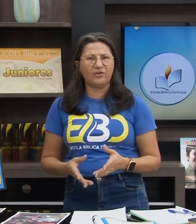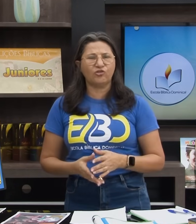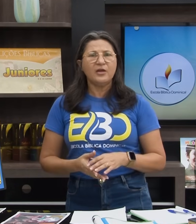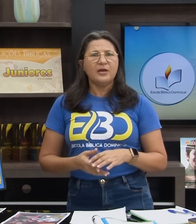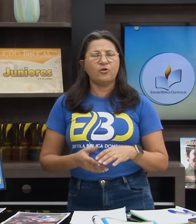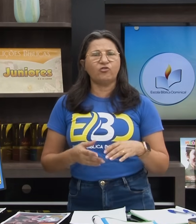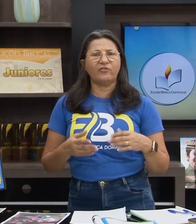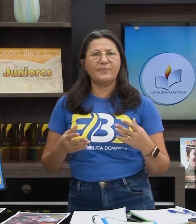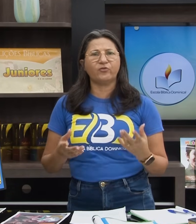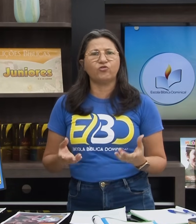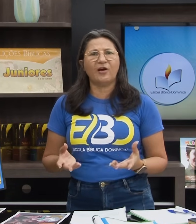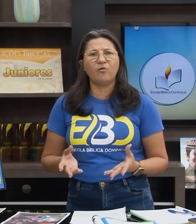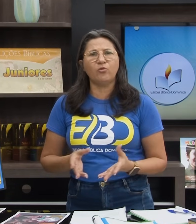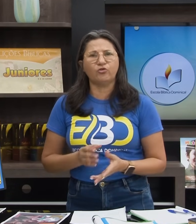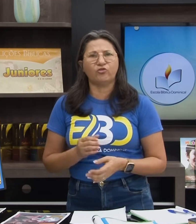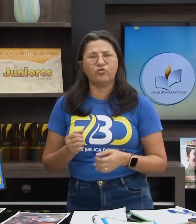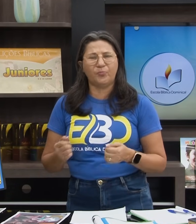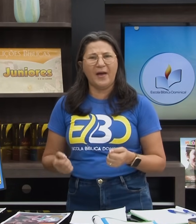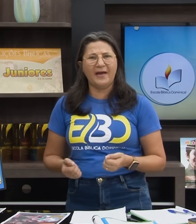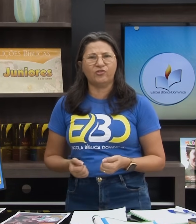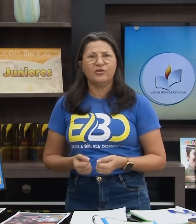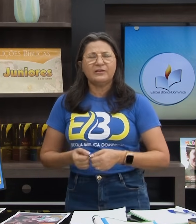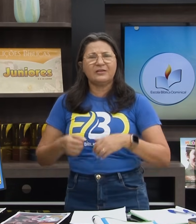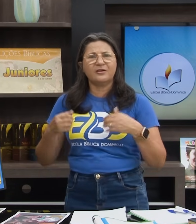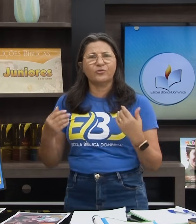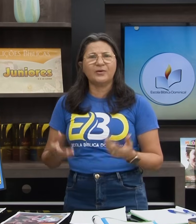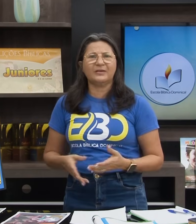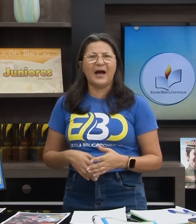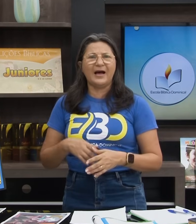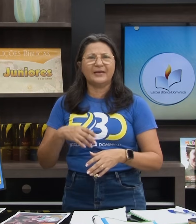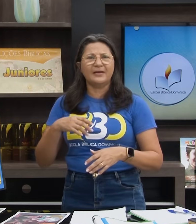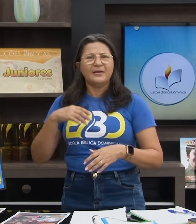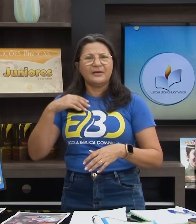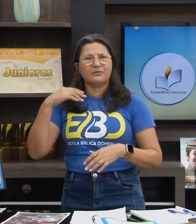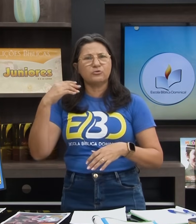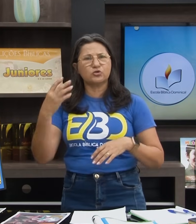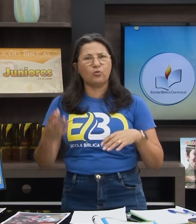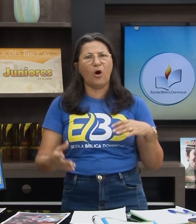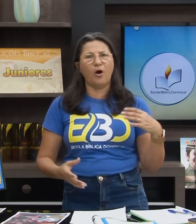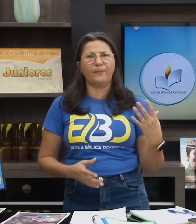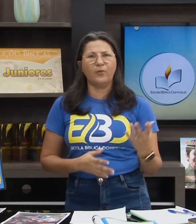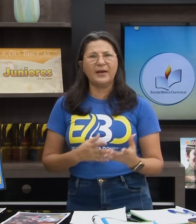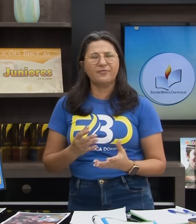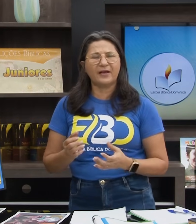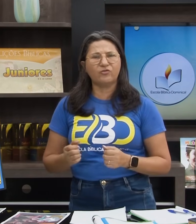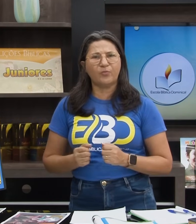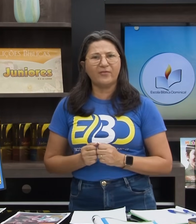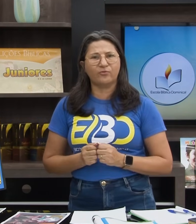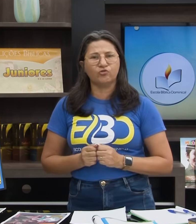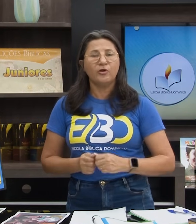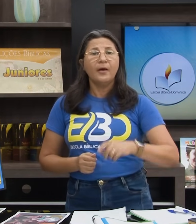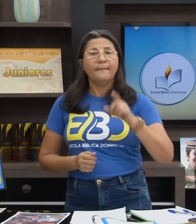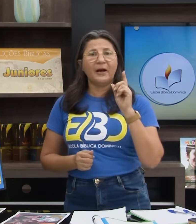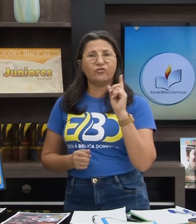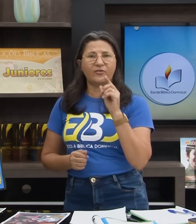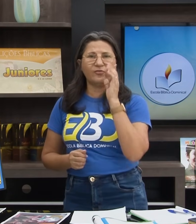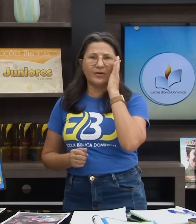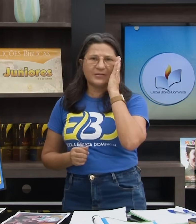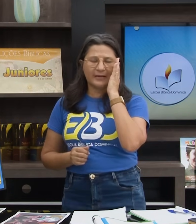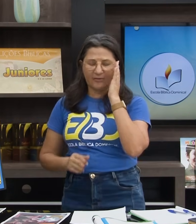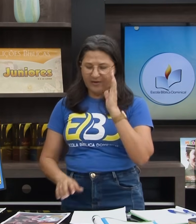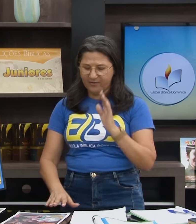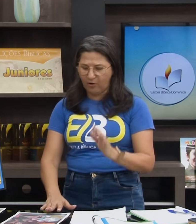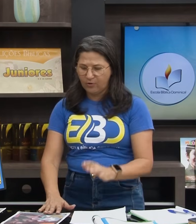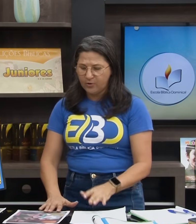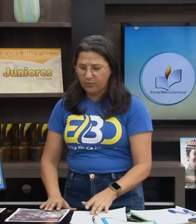pedras e os discípulos sujavam muito seus pés de de tanto andar né então suor poeira ficava os pés sujos mas Jesus